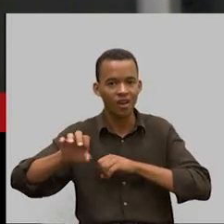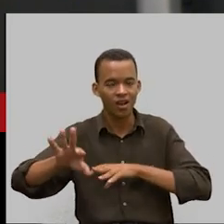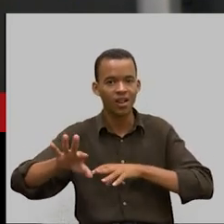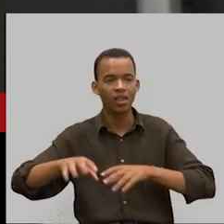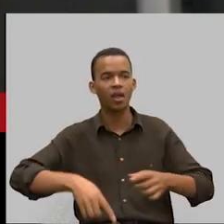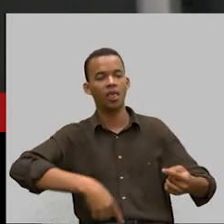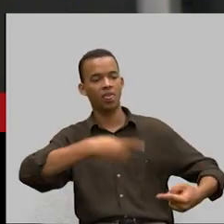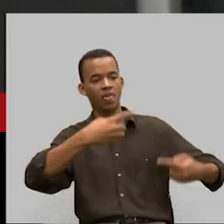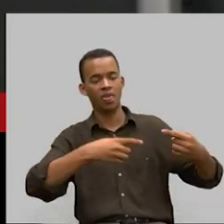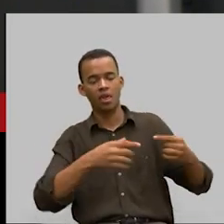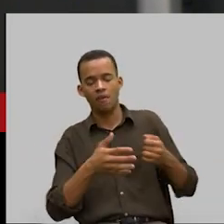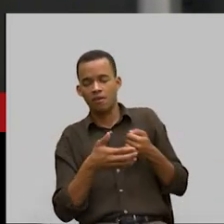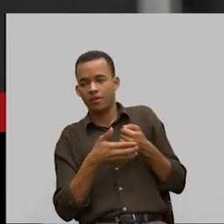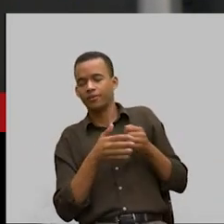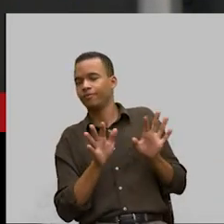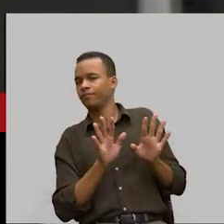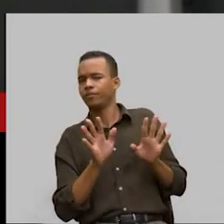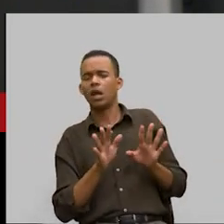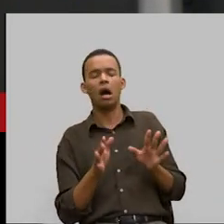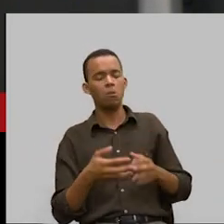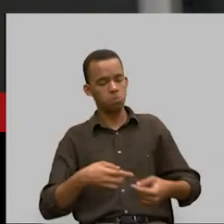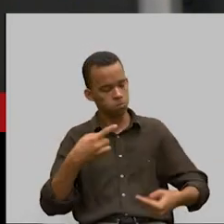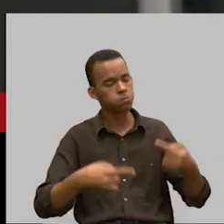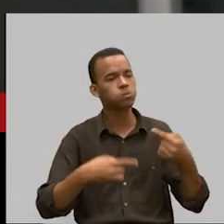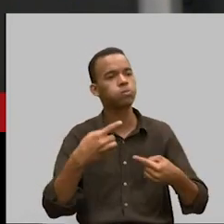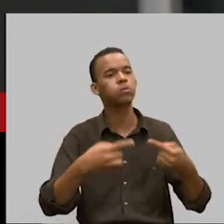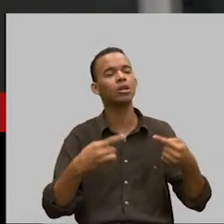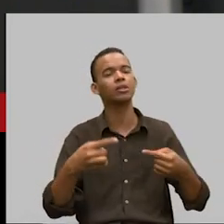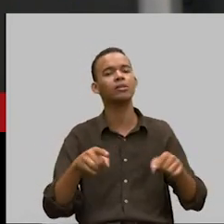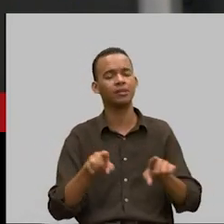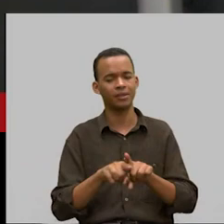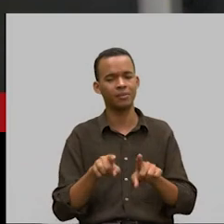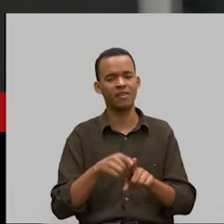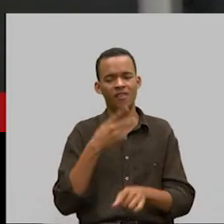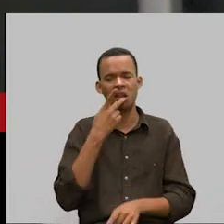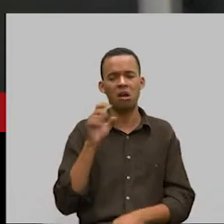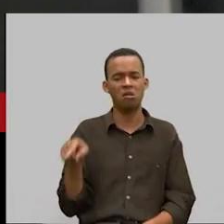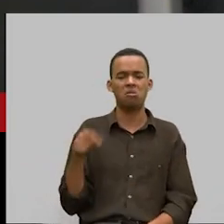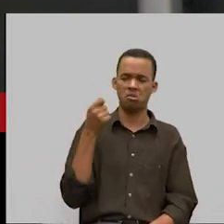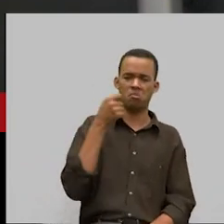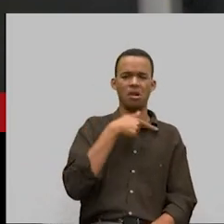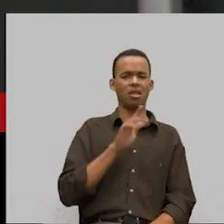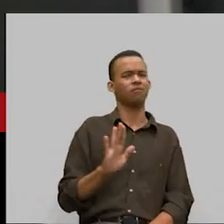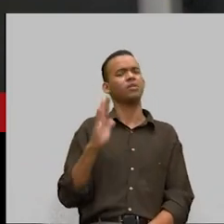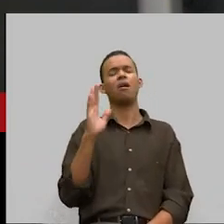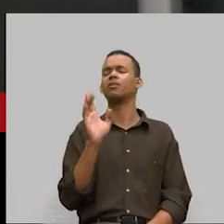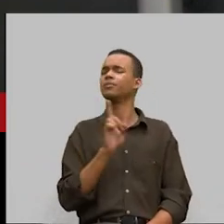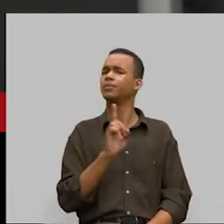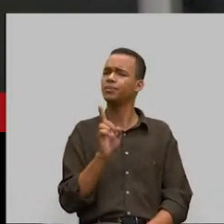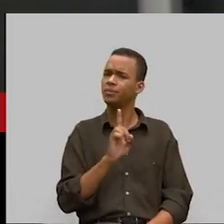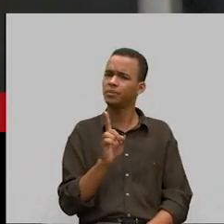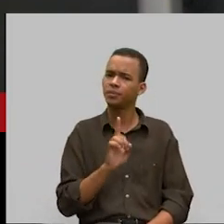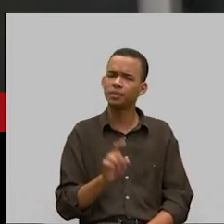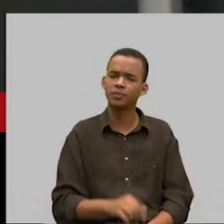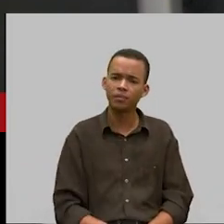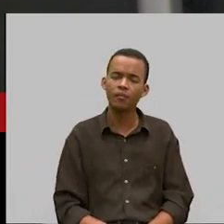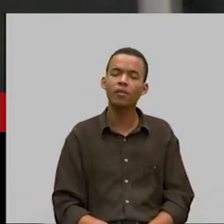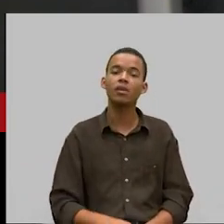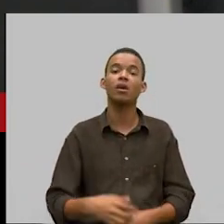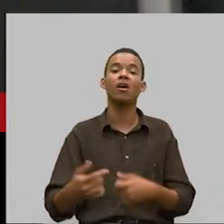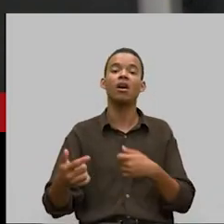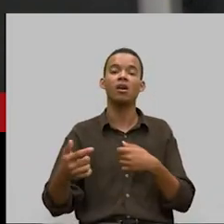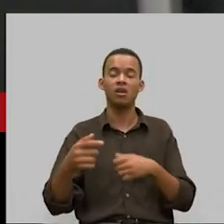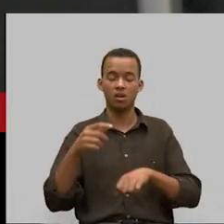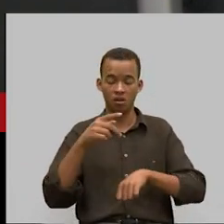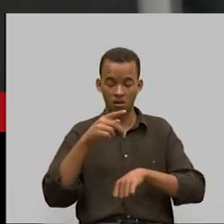discussão criadora sobre pena de ser uma farça e Heróis de verdade não vestem capas eles ensinam